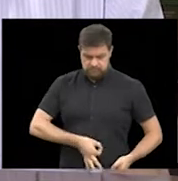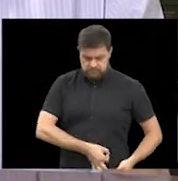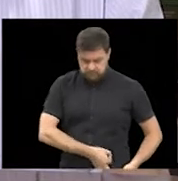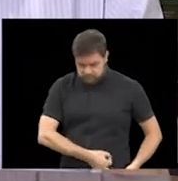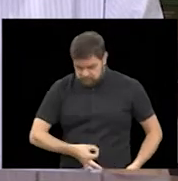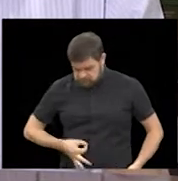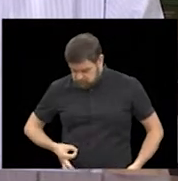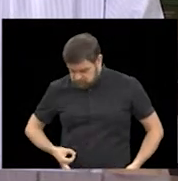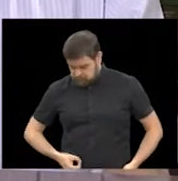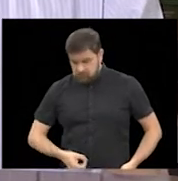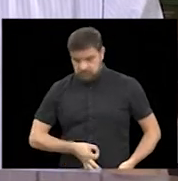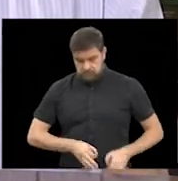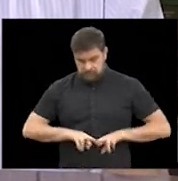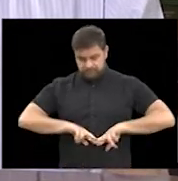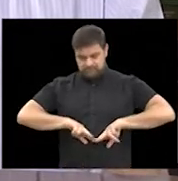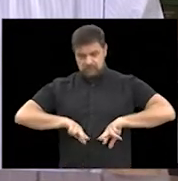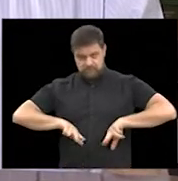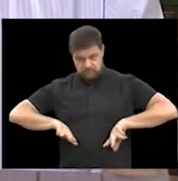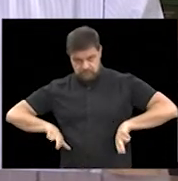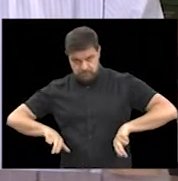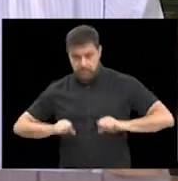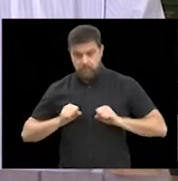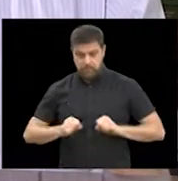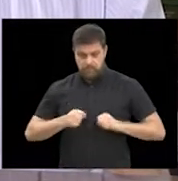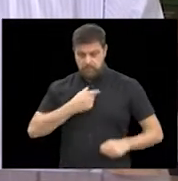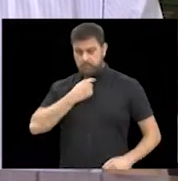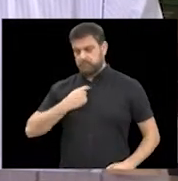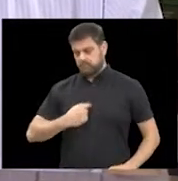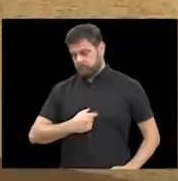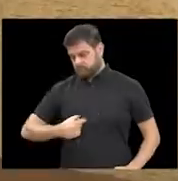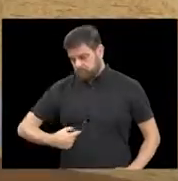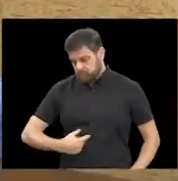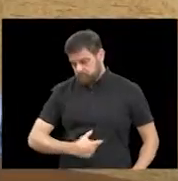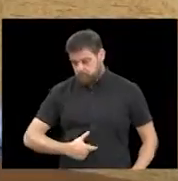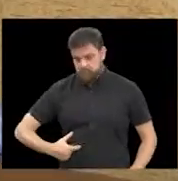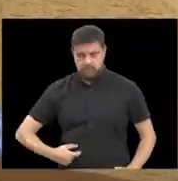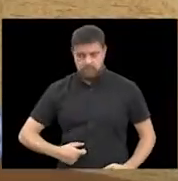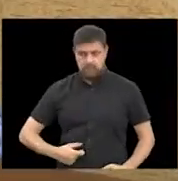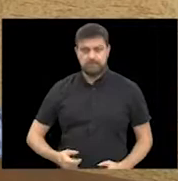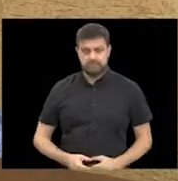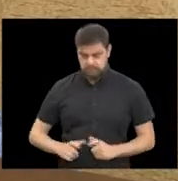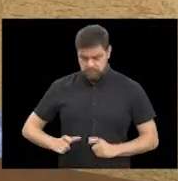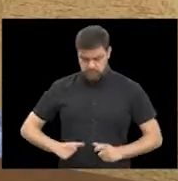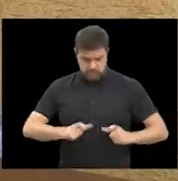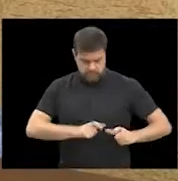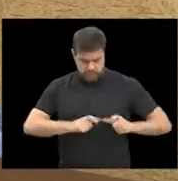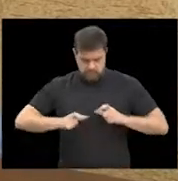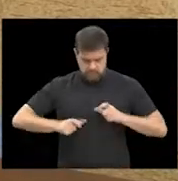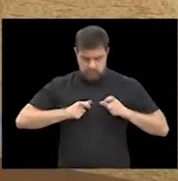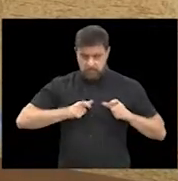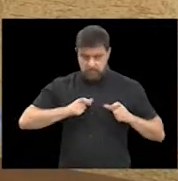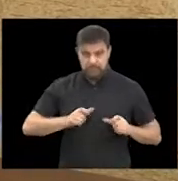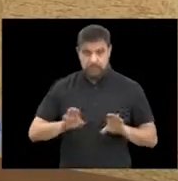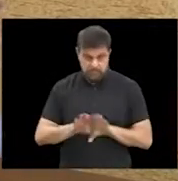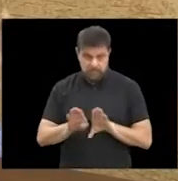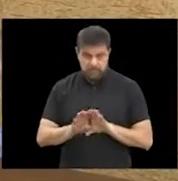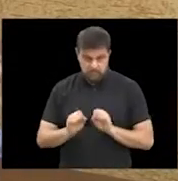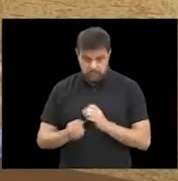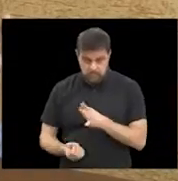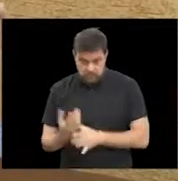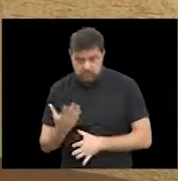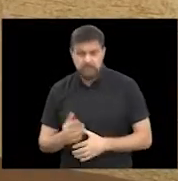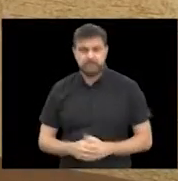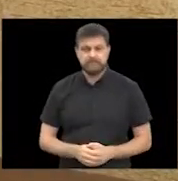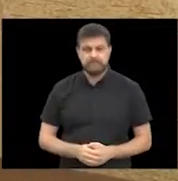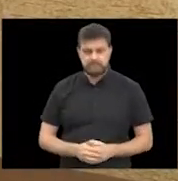em outros pontos do aparelho digestório. Ainda falando na gastrite, ela pode